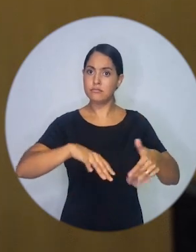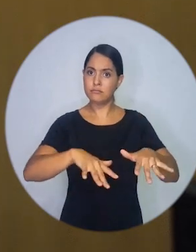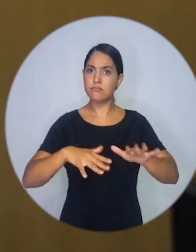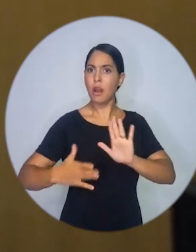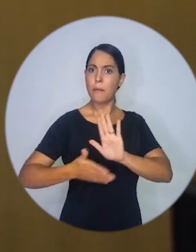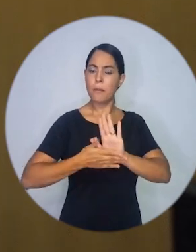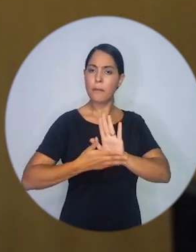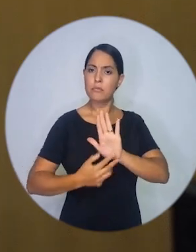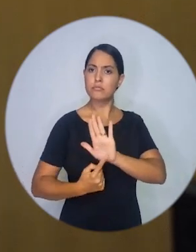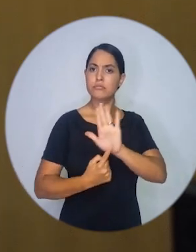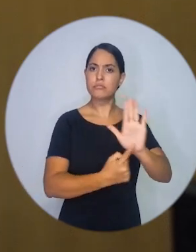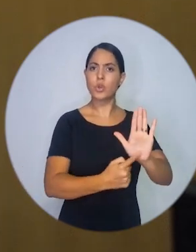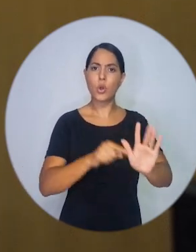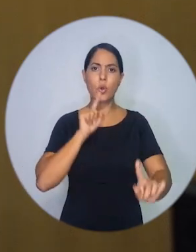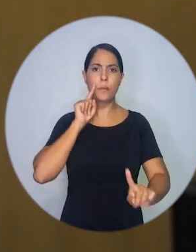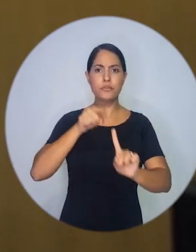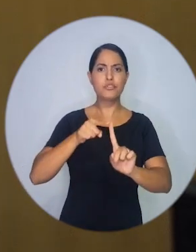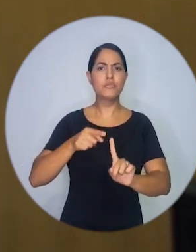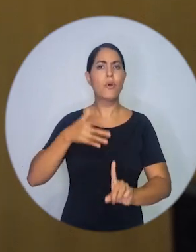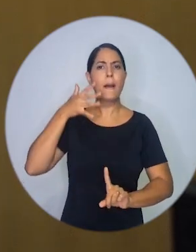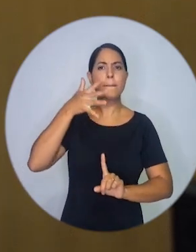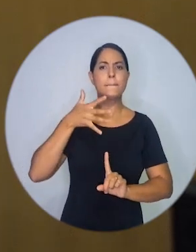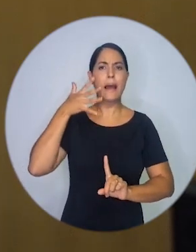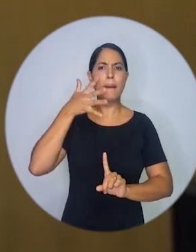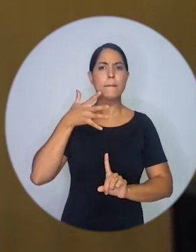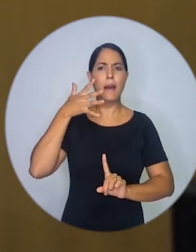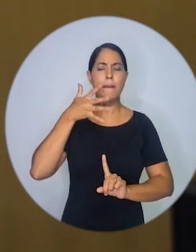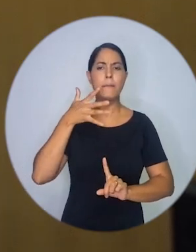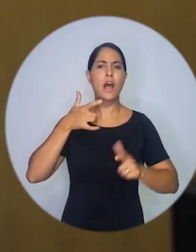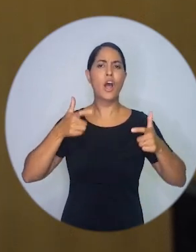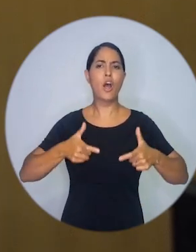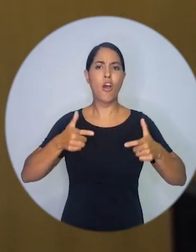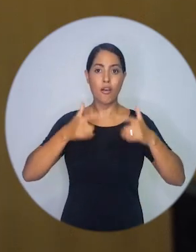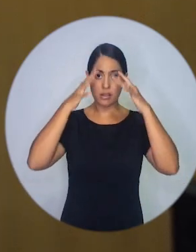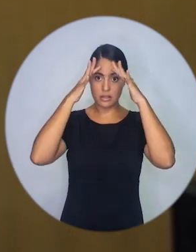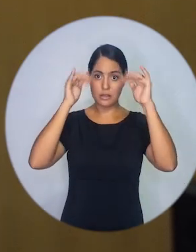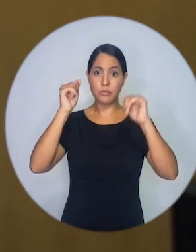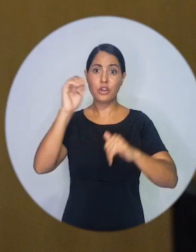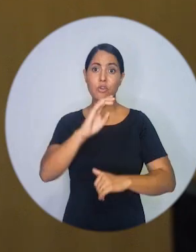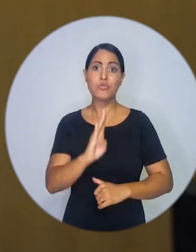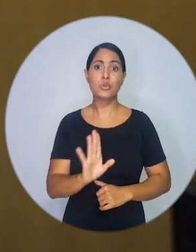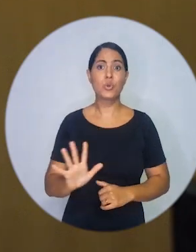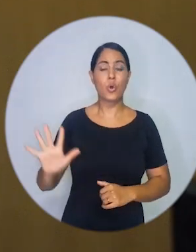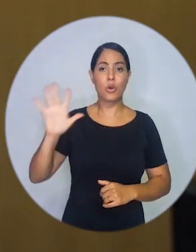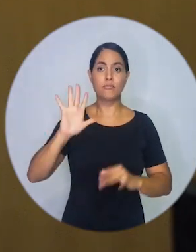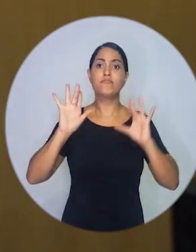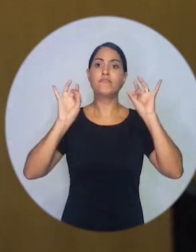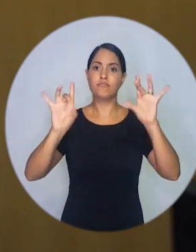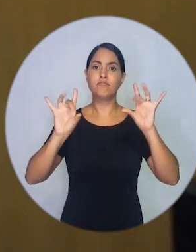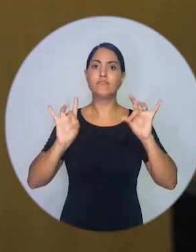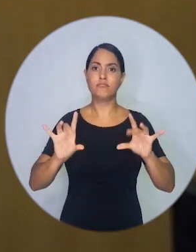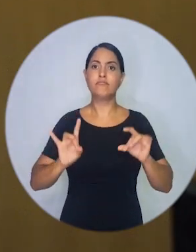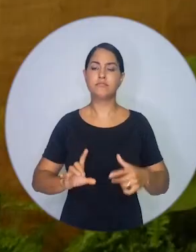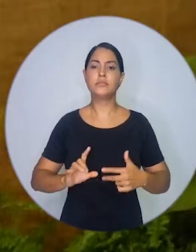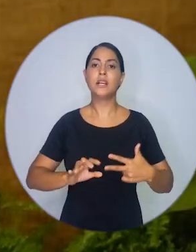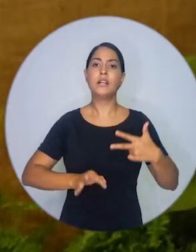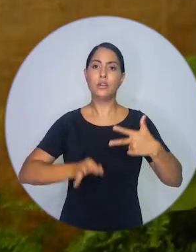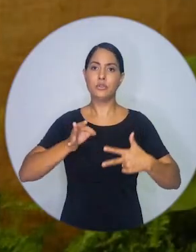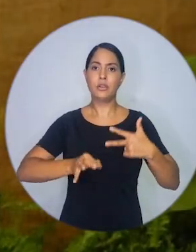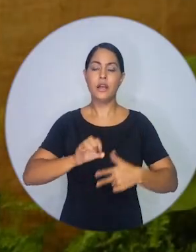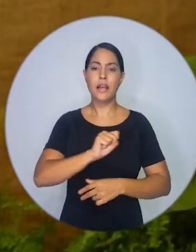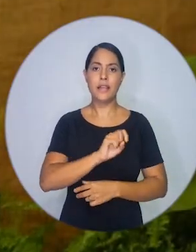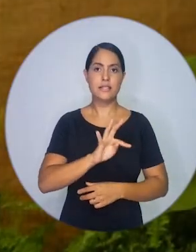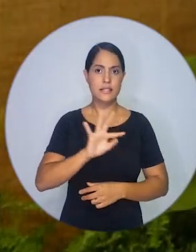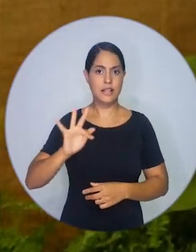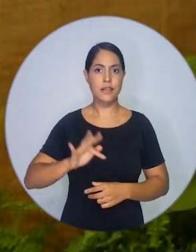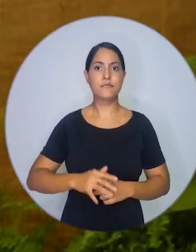Nacional para assegurar o direito de realizar sustentação oral nos tribunais brasileiros, em especial no STF. E é